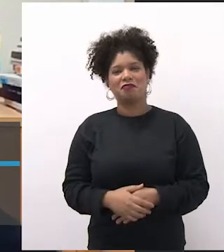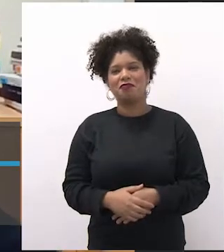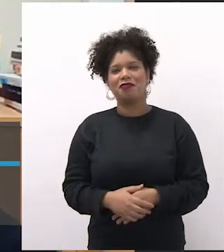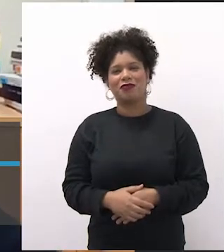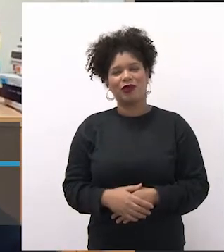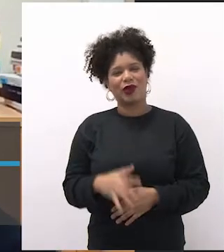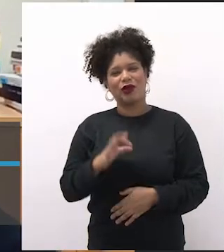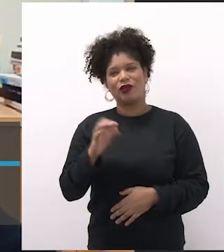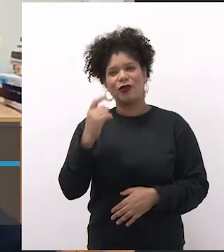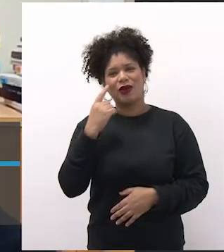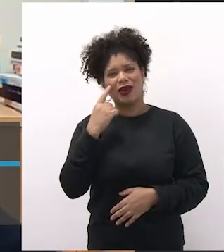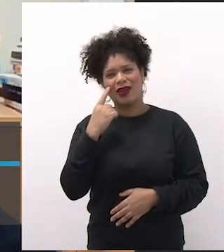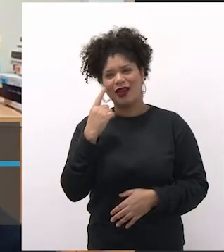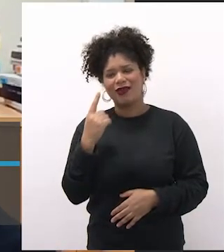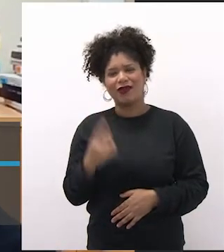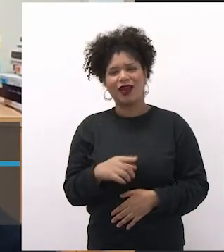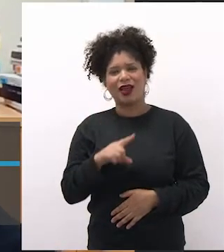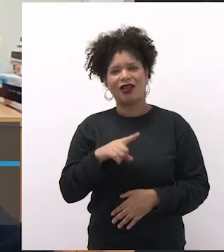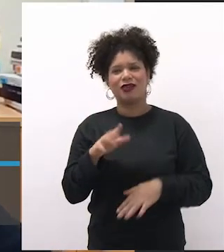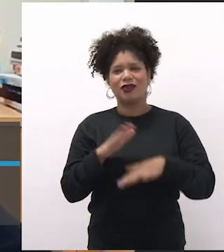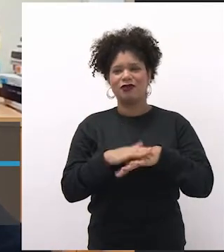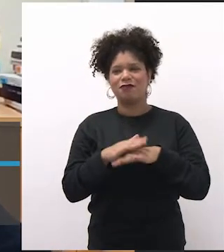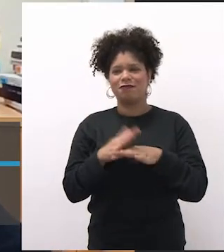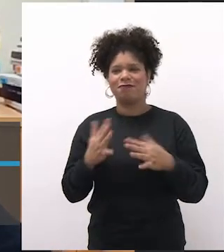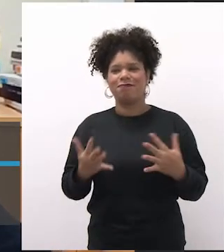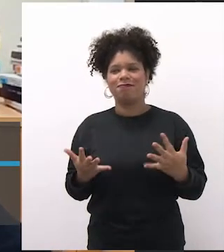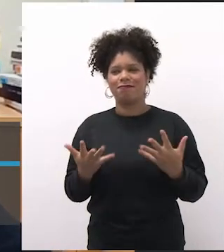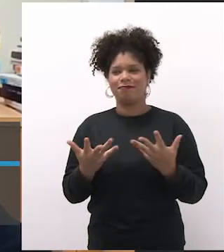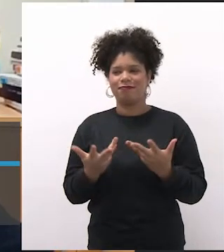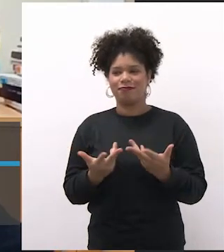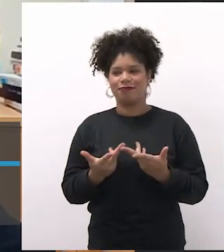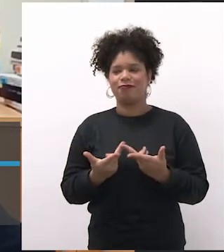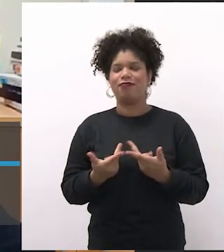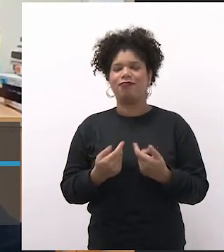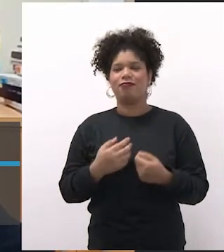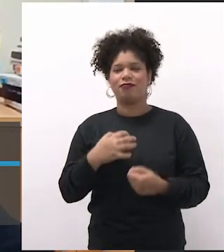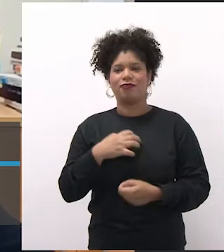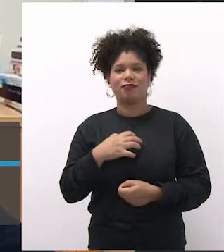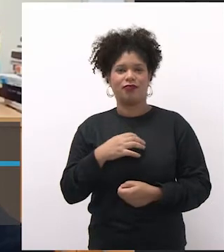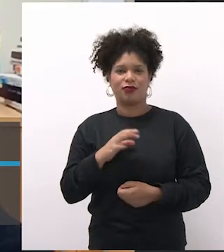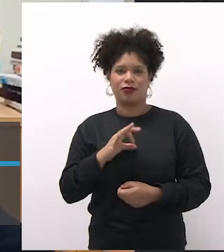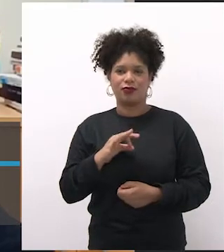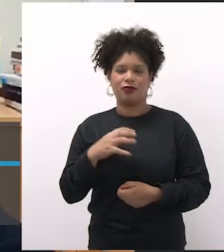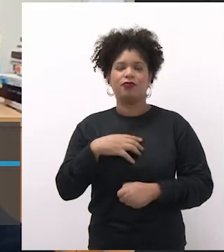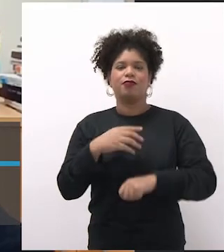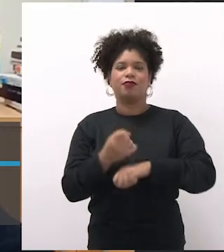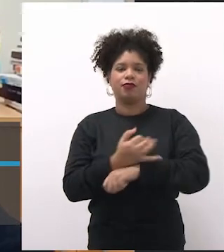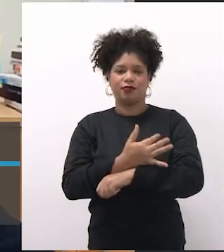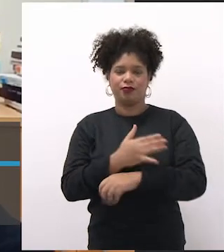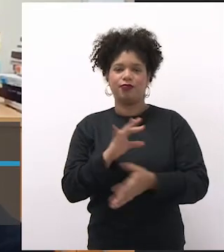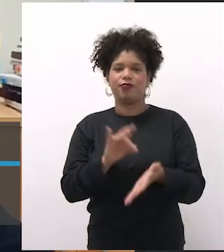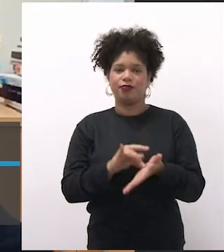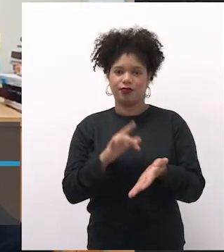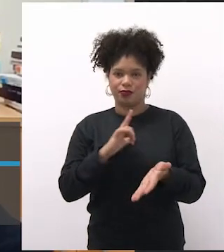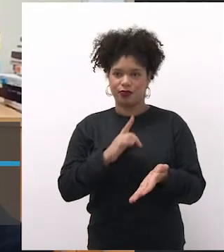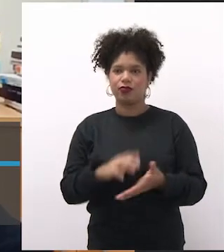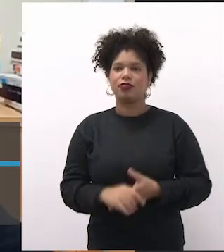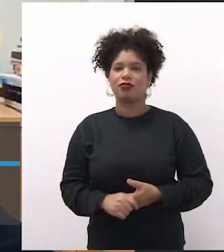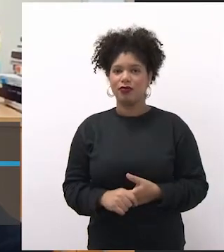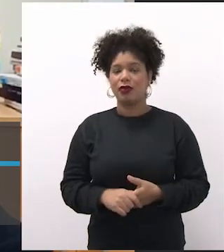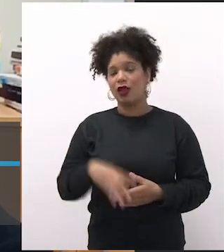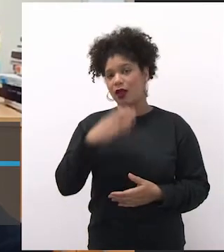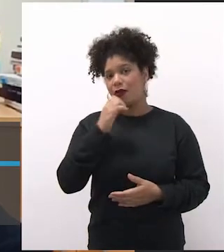partindo deles. É uma coisa assim, sensacional, que é emocionante mesmo. E valeu